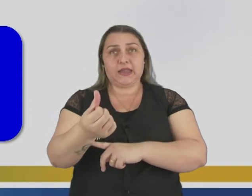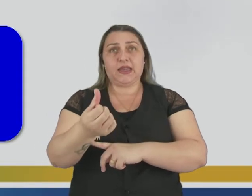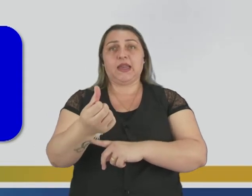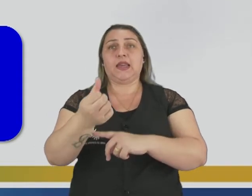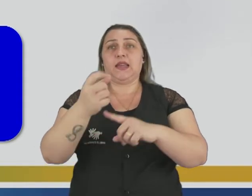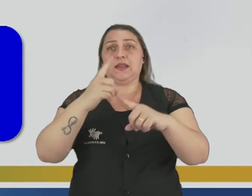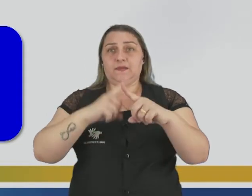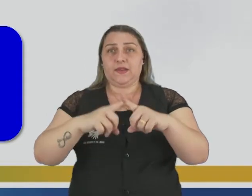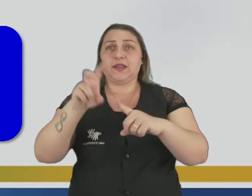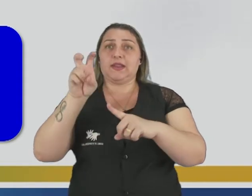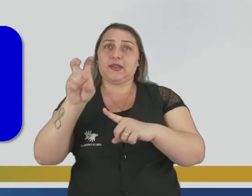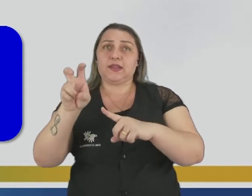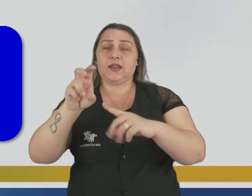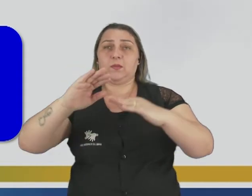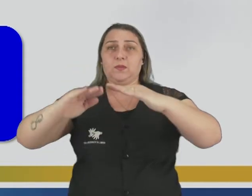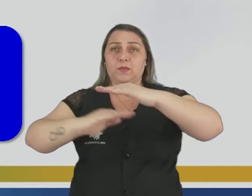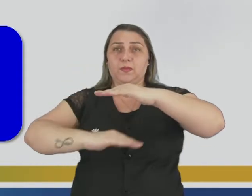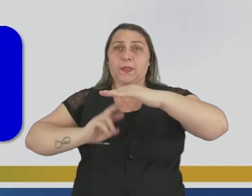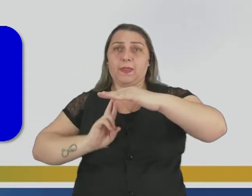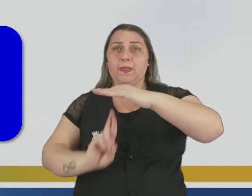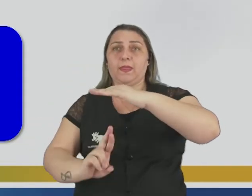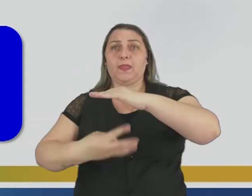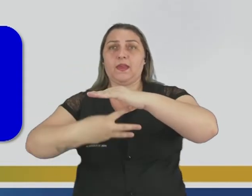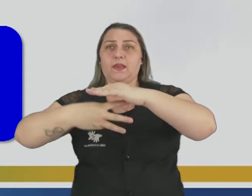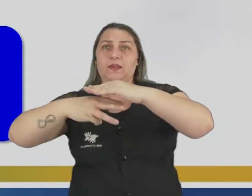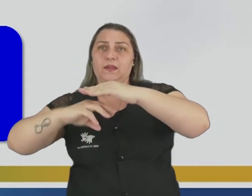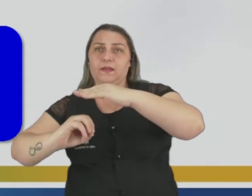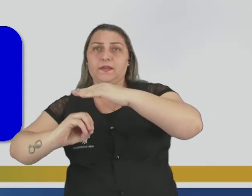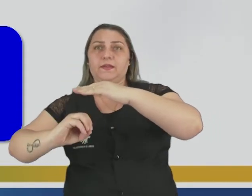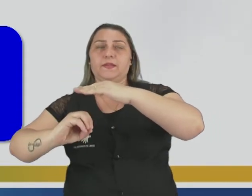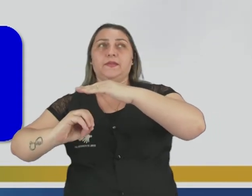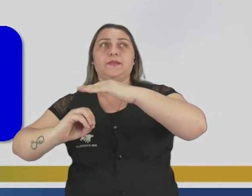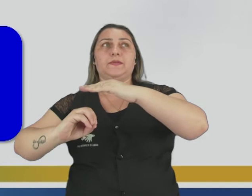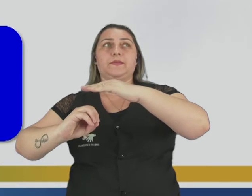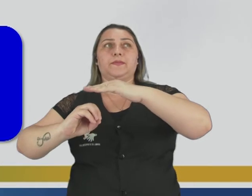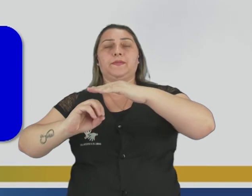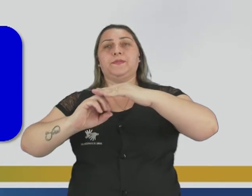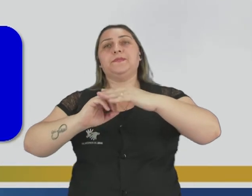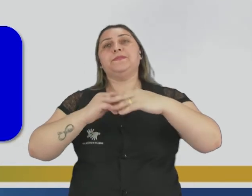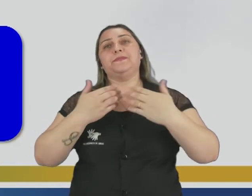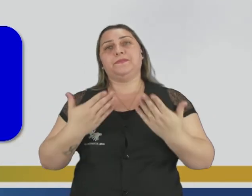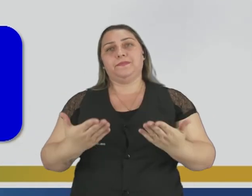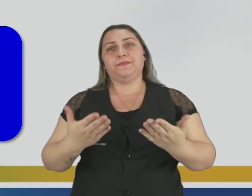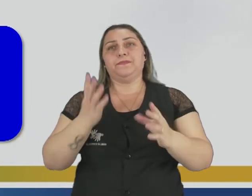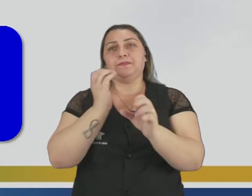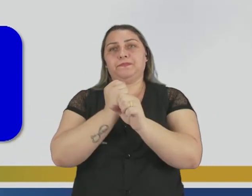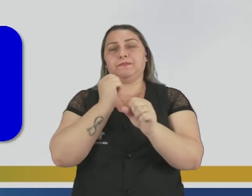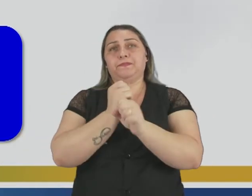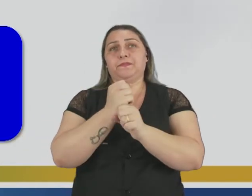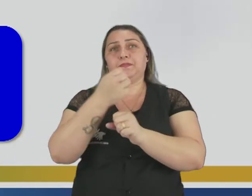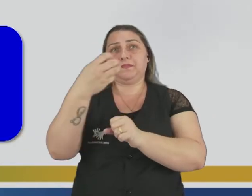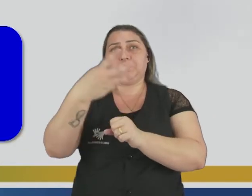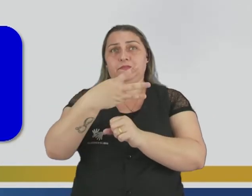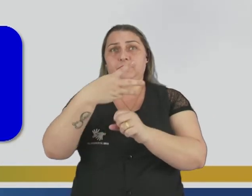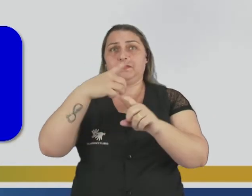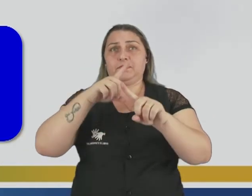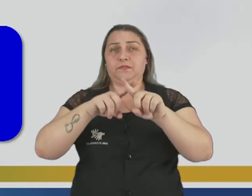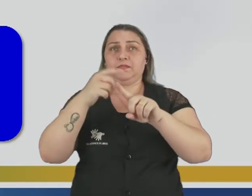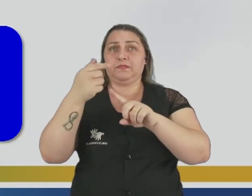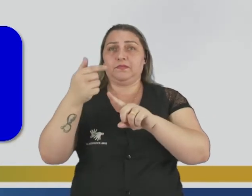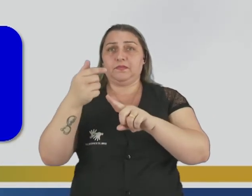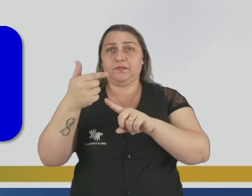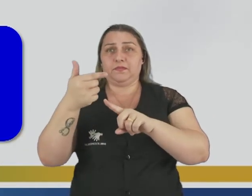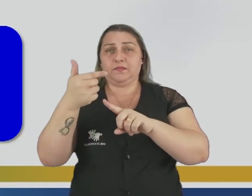vezes 5. Nós baixamos o vezes 5 e só fizemos o cálculo do 3 vezes 2 e